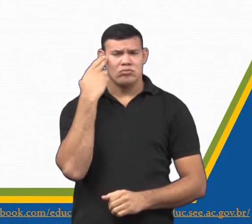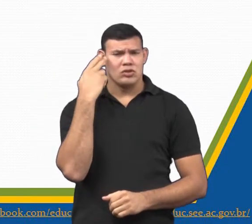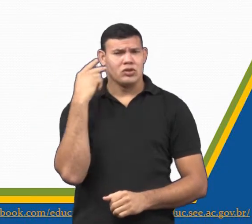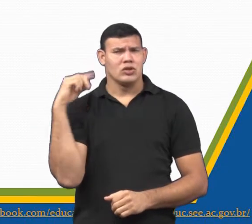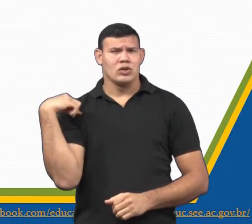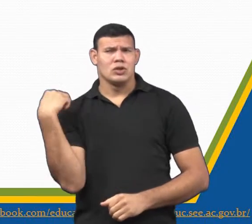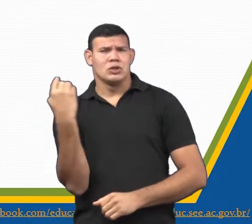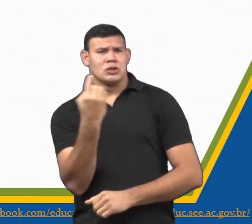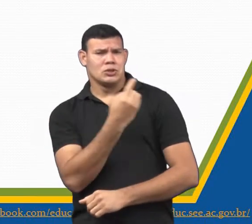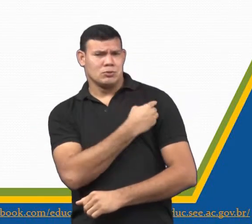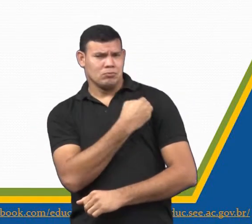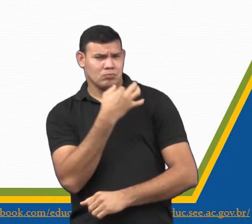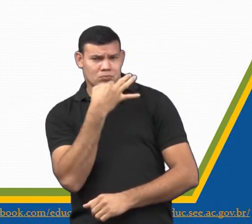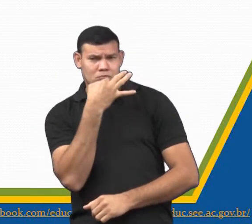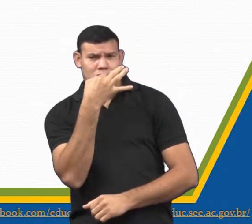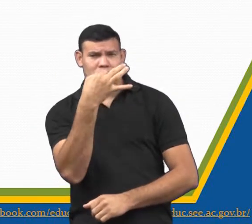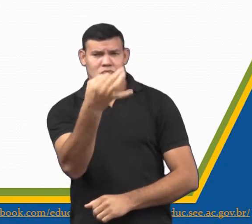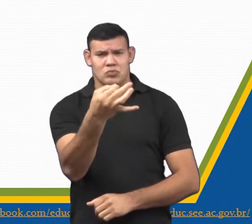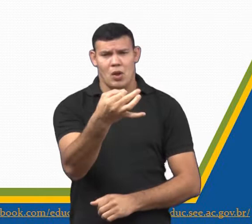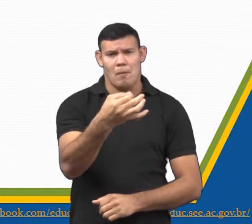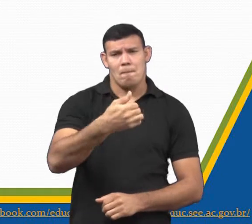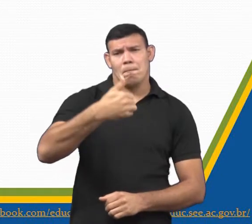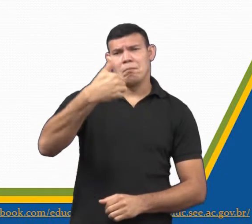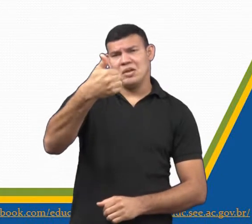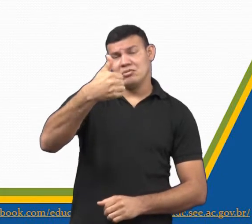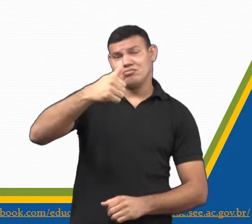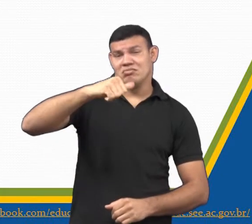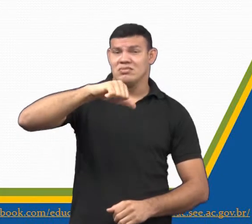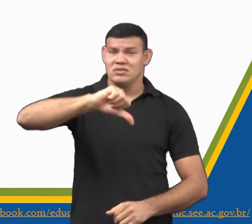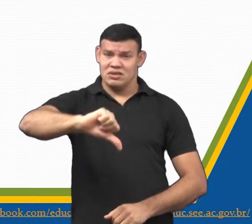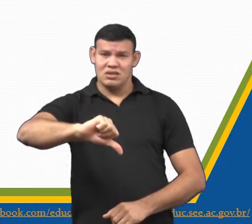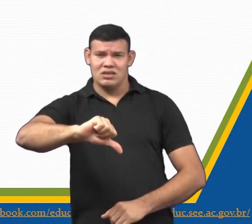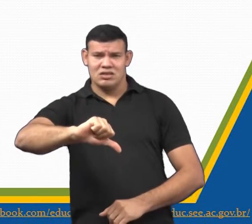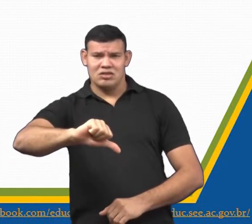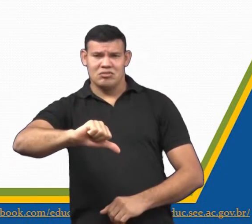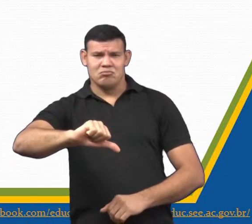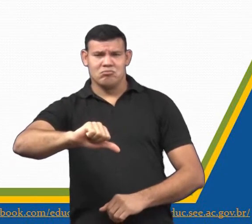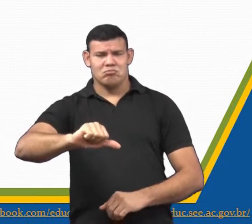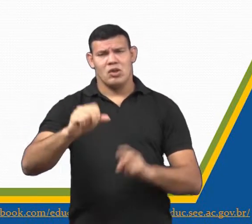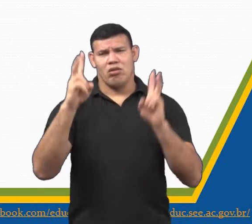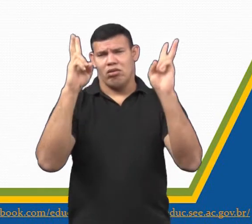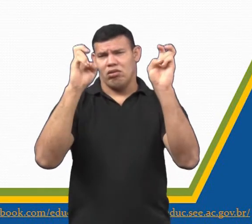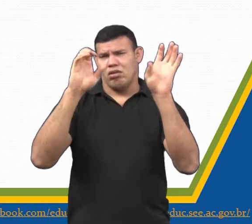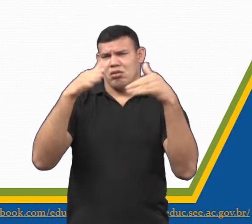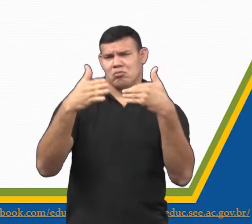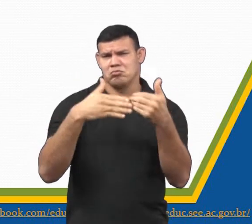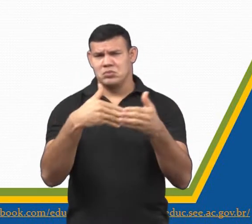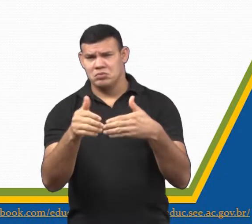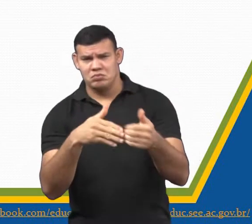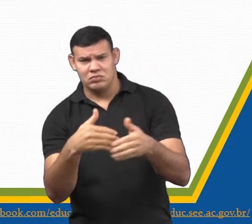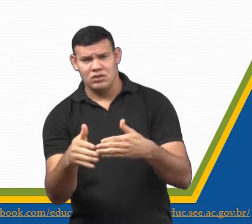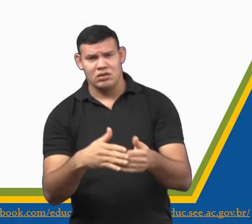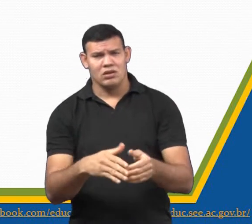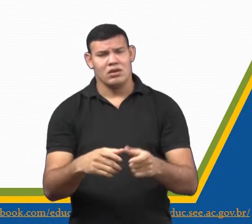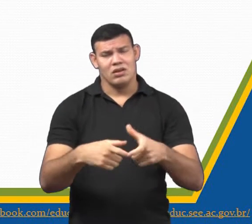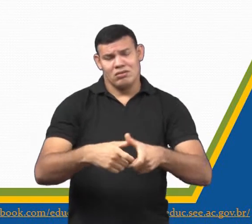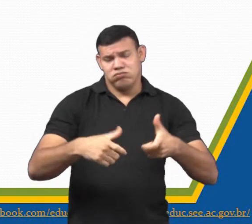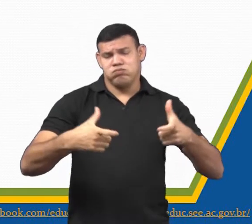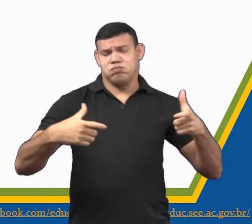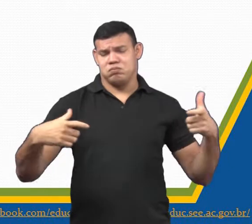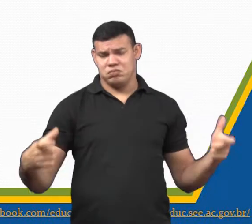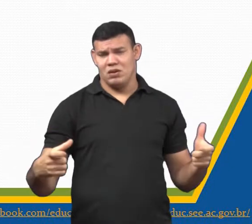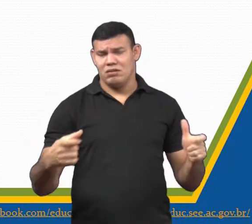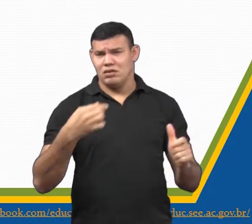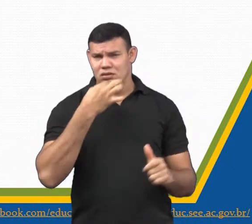tengamos opiniones positivas o negativas sobre determinado tema. En la mayoría de los casos,